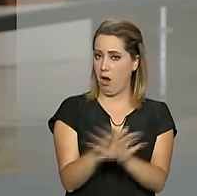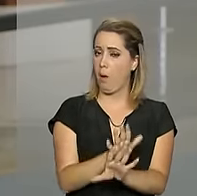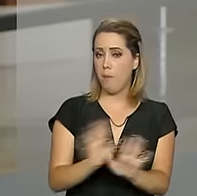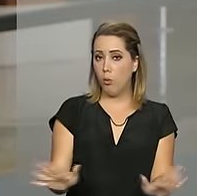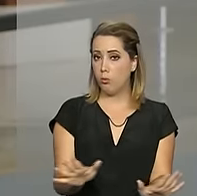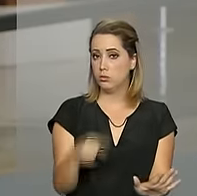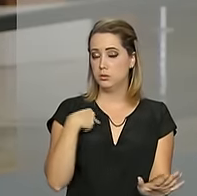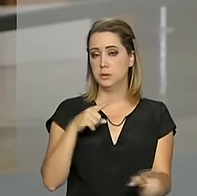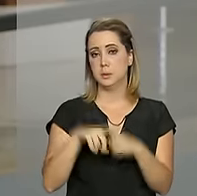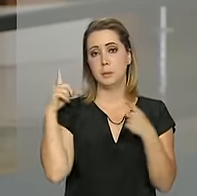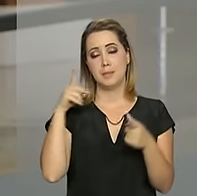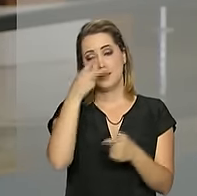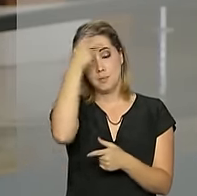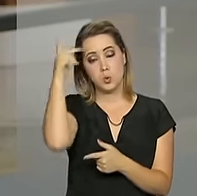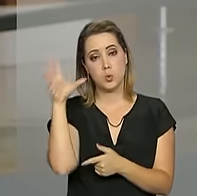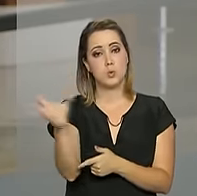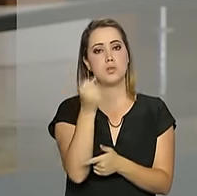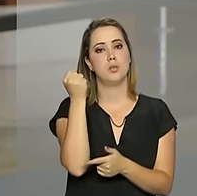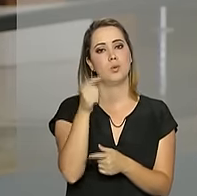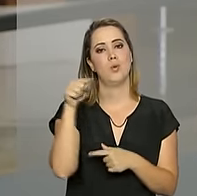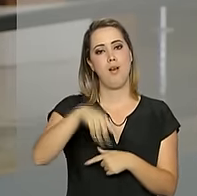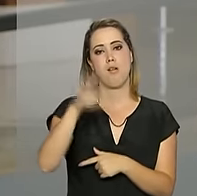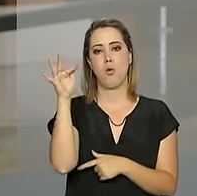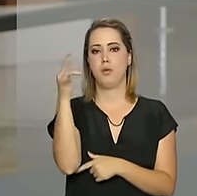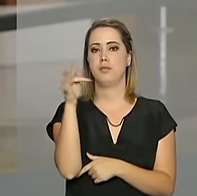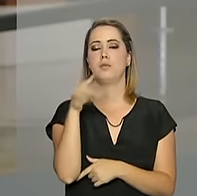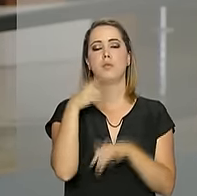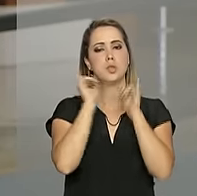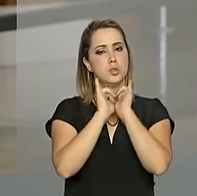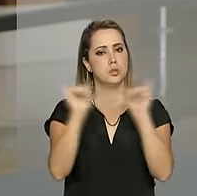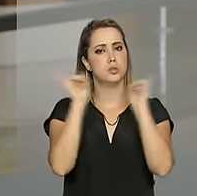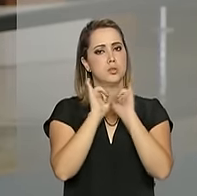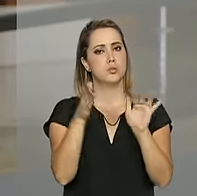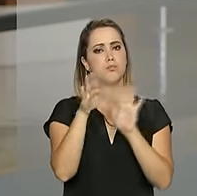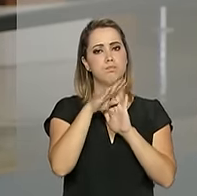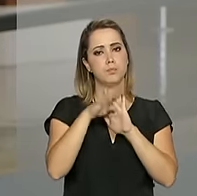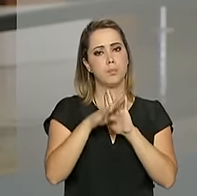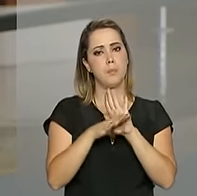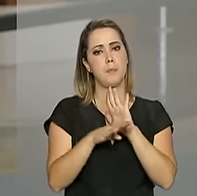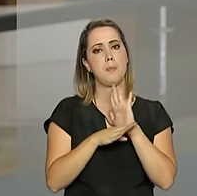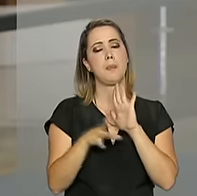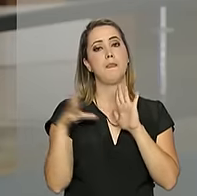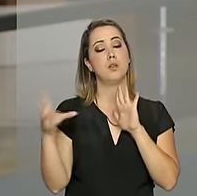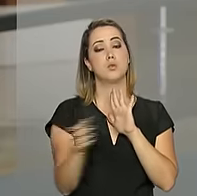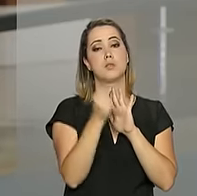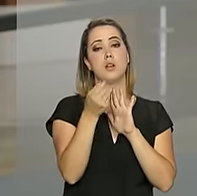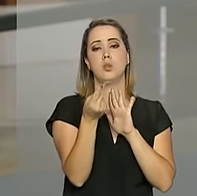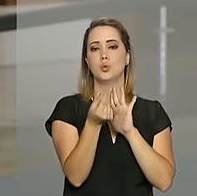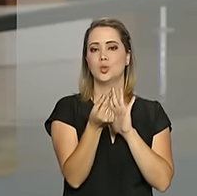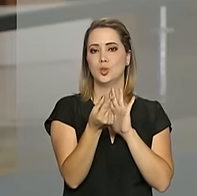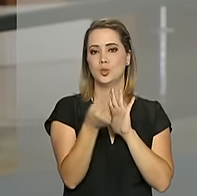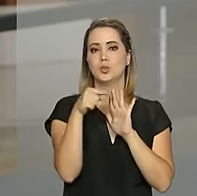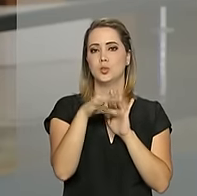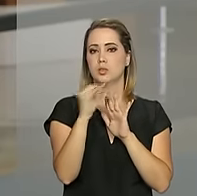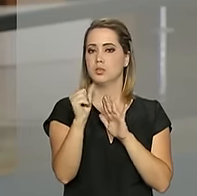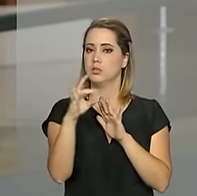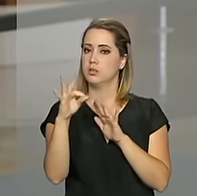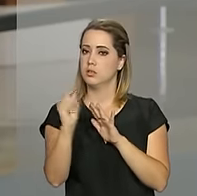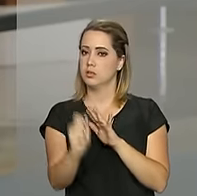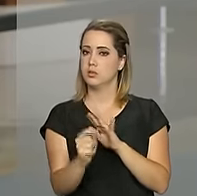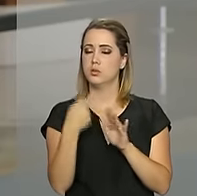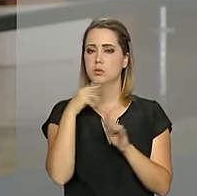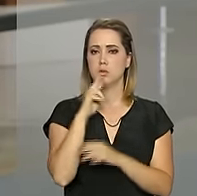extinto. Agora, em fevereiro, o governo vai divulgar o cronograma de saques dessas contas inativas.